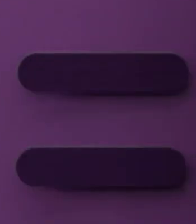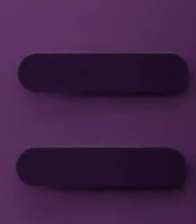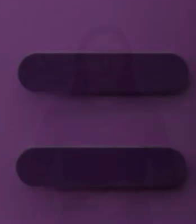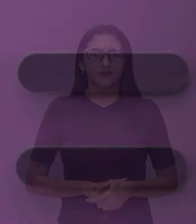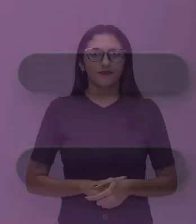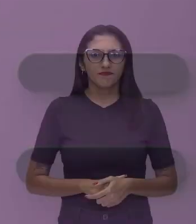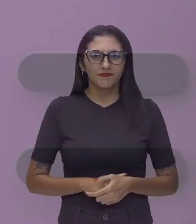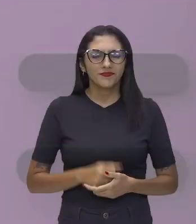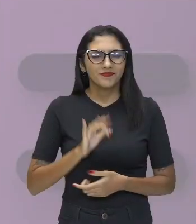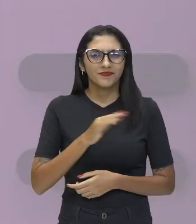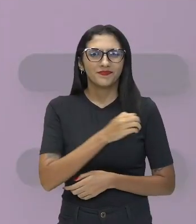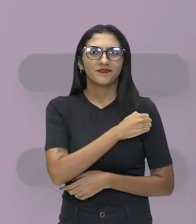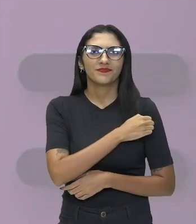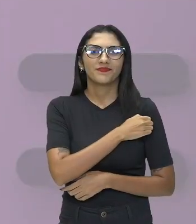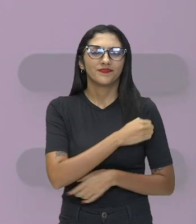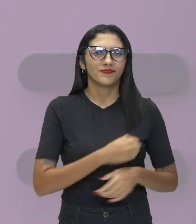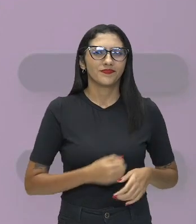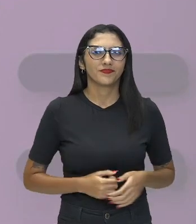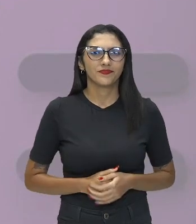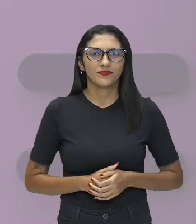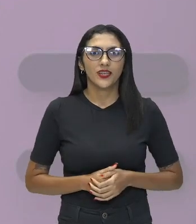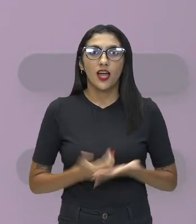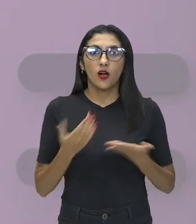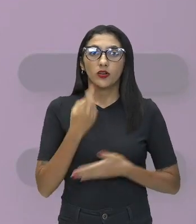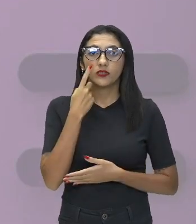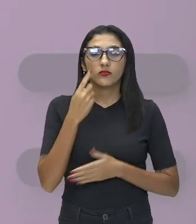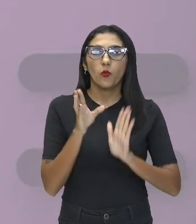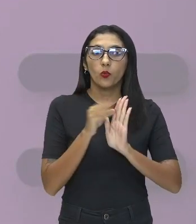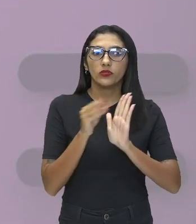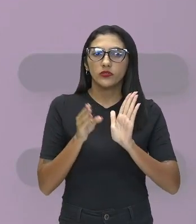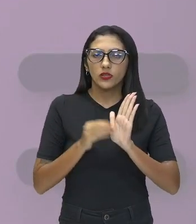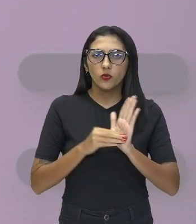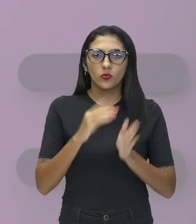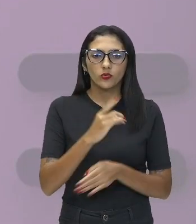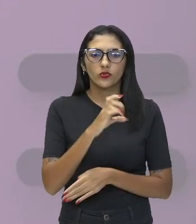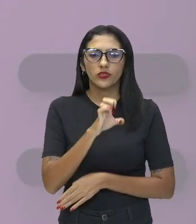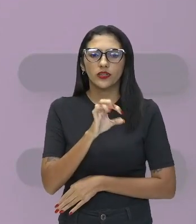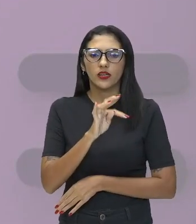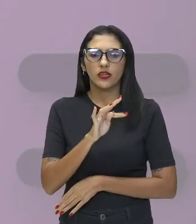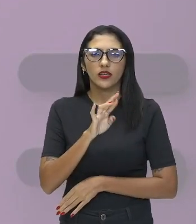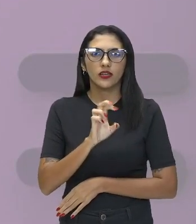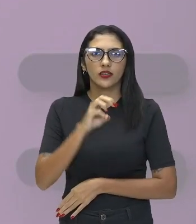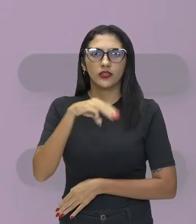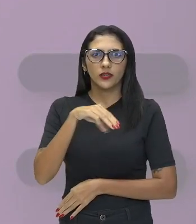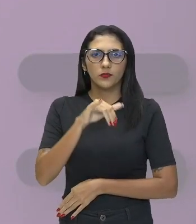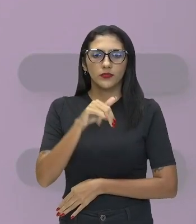Muito bem, muito bem. Então, chegamos no conteúdo de determinantes, tá?